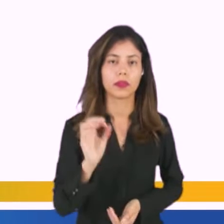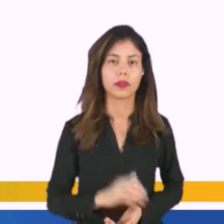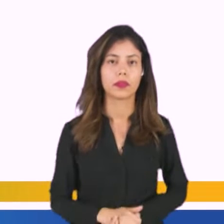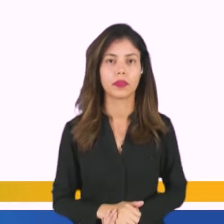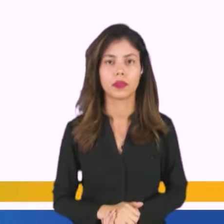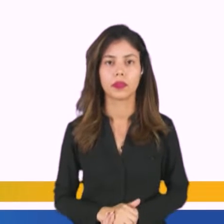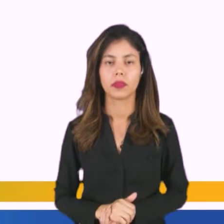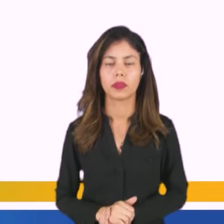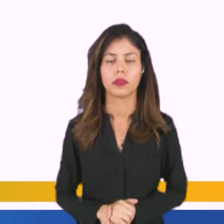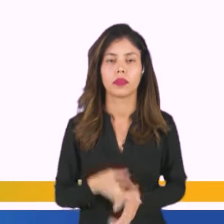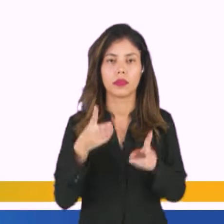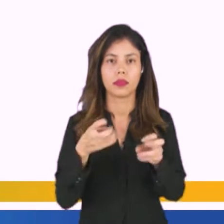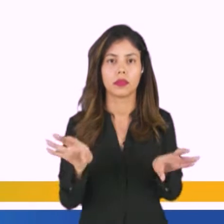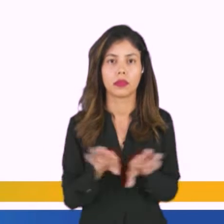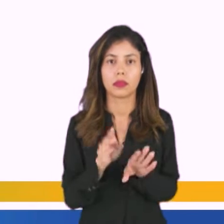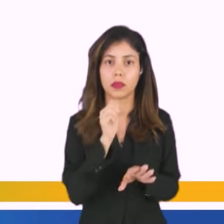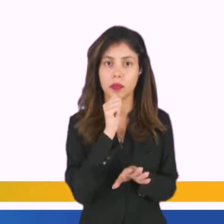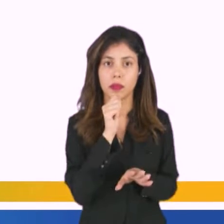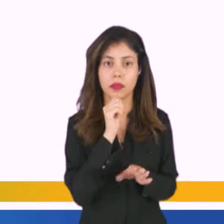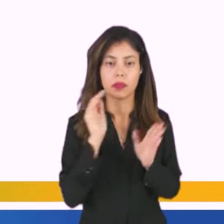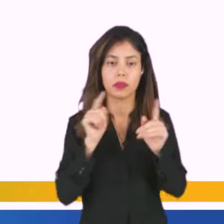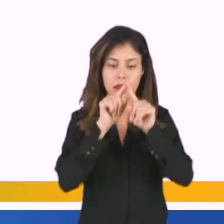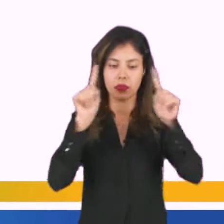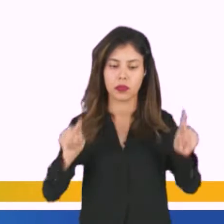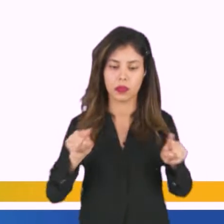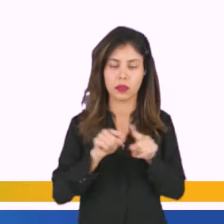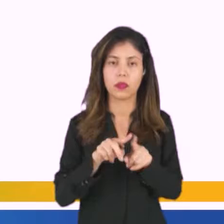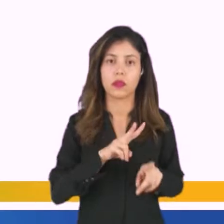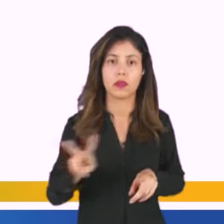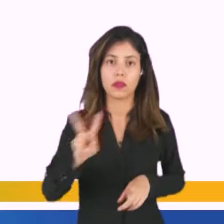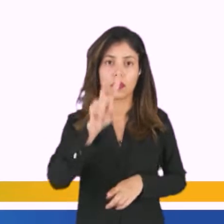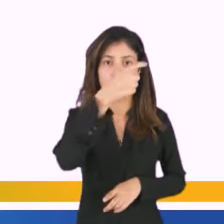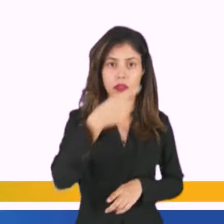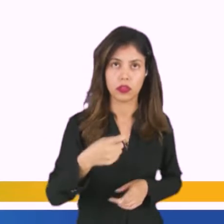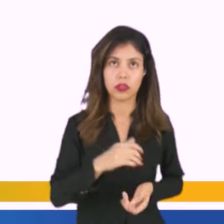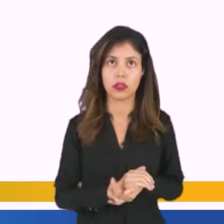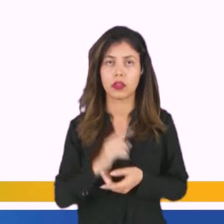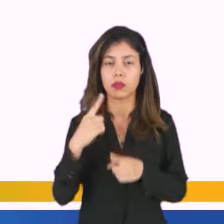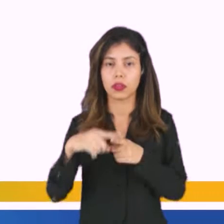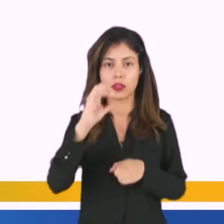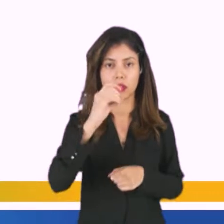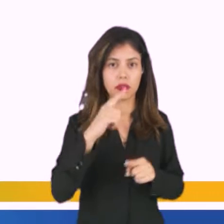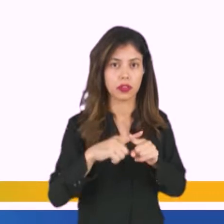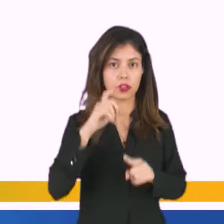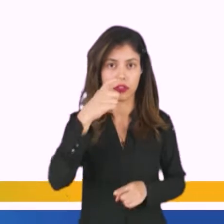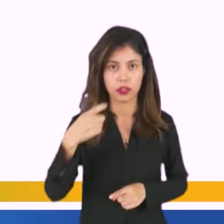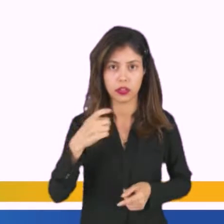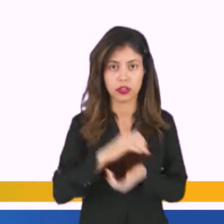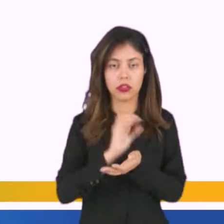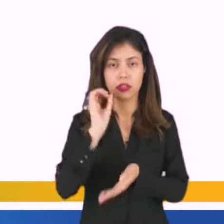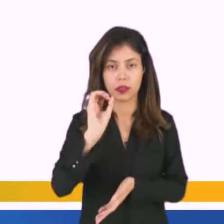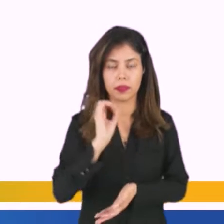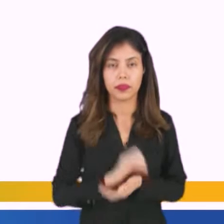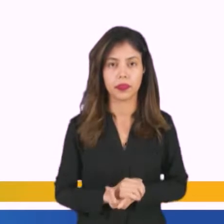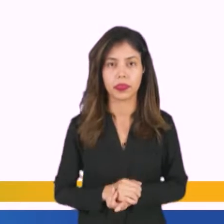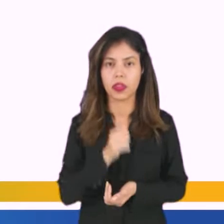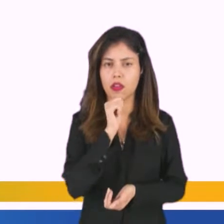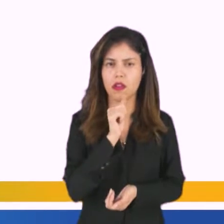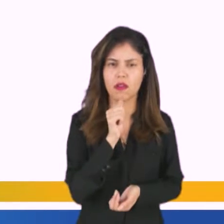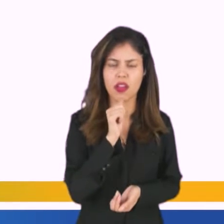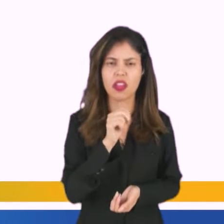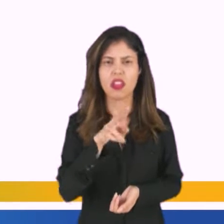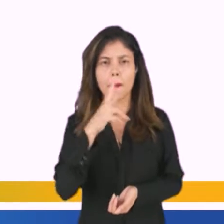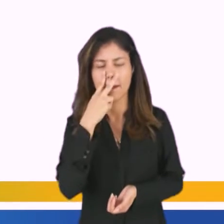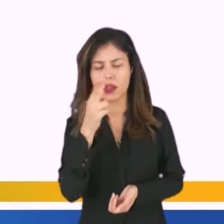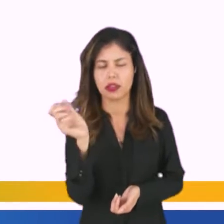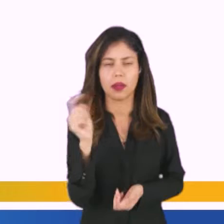0. Percebo que aí na caixinha não aparece mais valor de x, porque 0 vezes x é 0. Então ela não vai